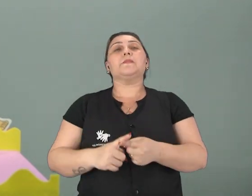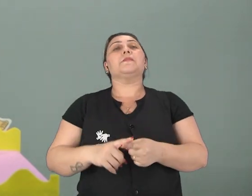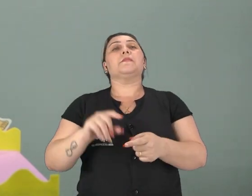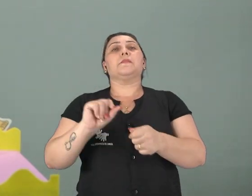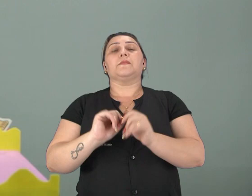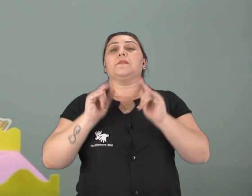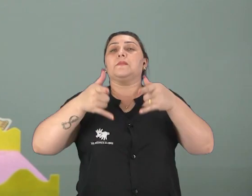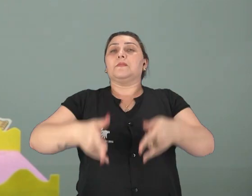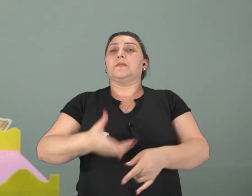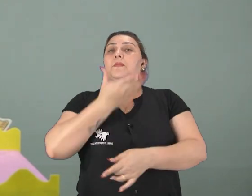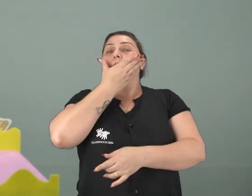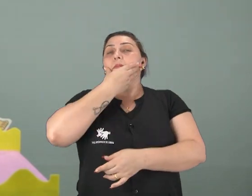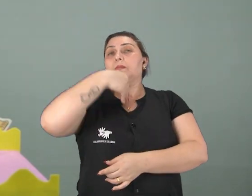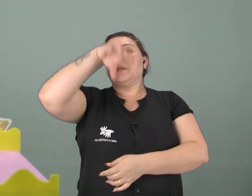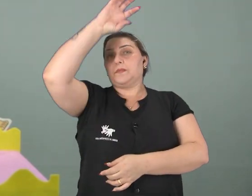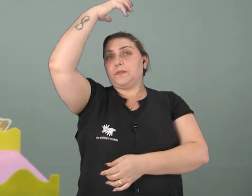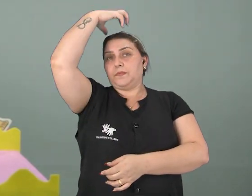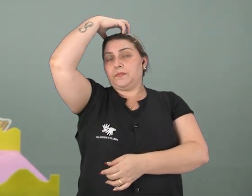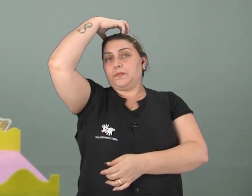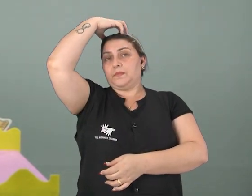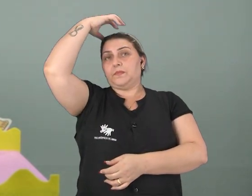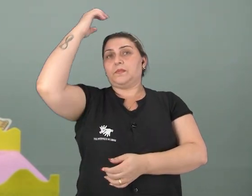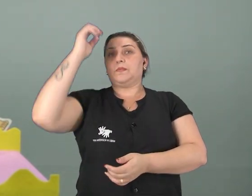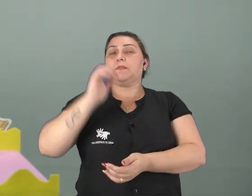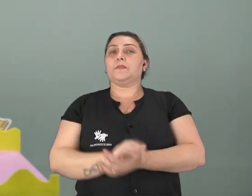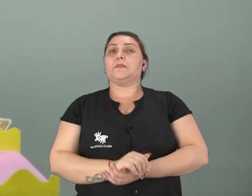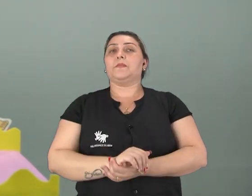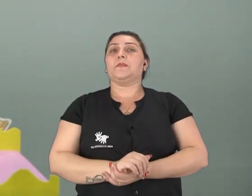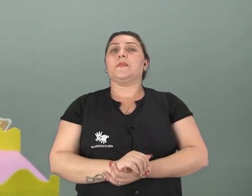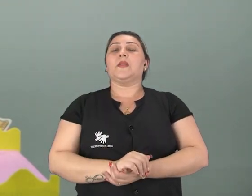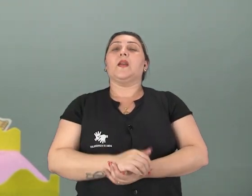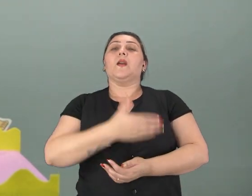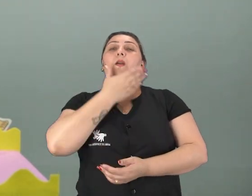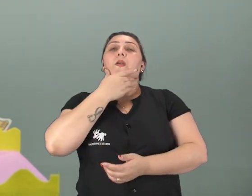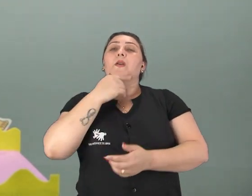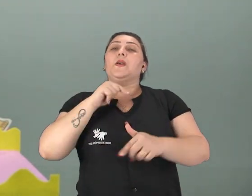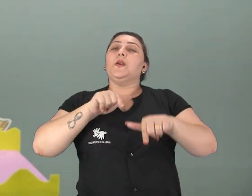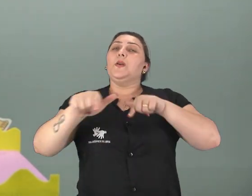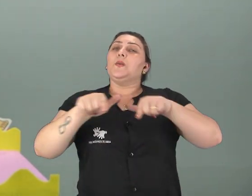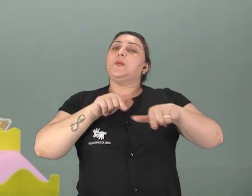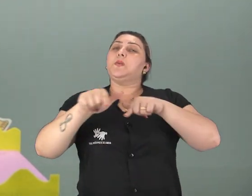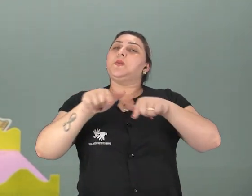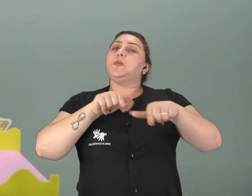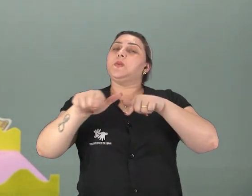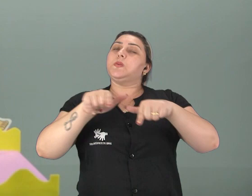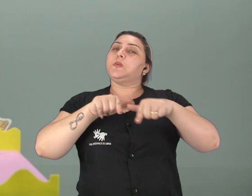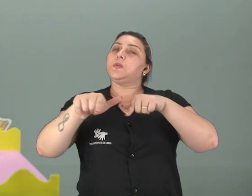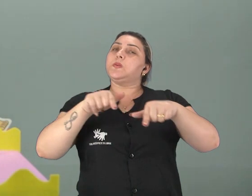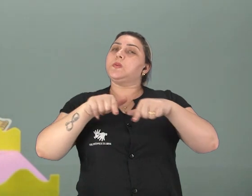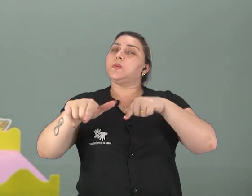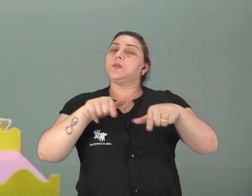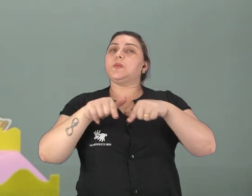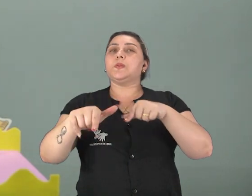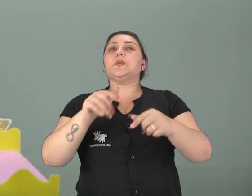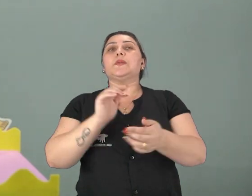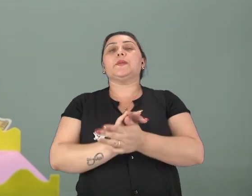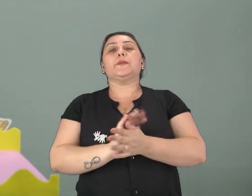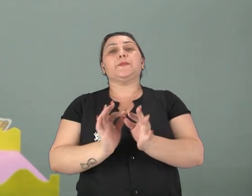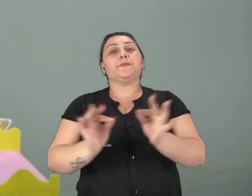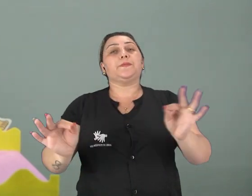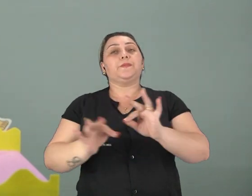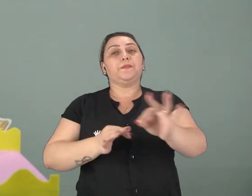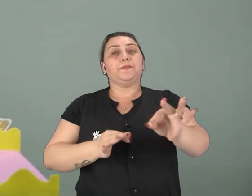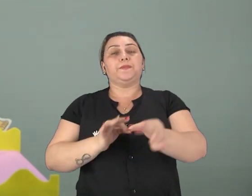a cama para o rei. Então, o carpinteiro trabalhou dias e dias naquela